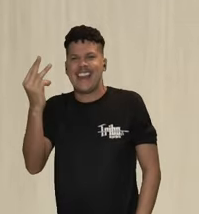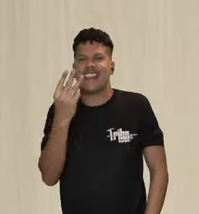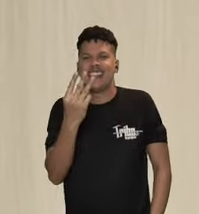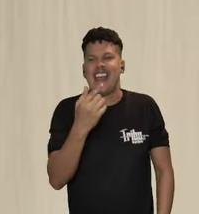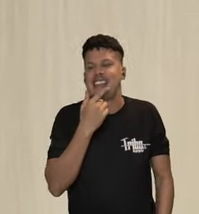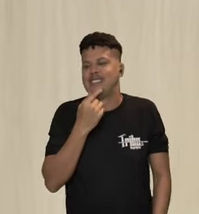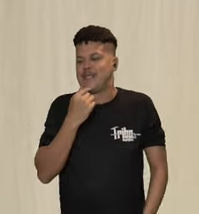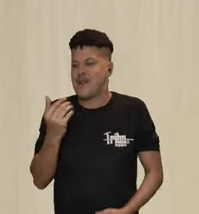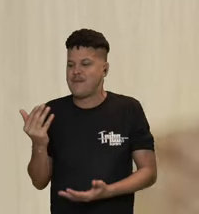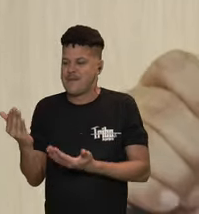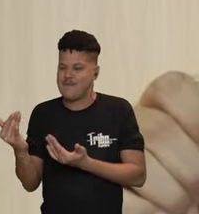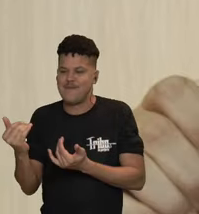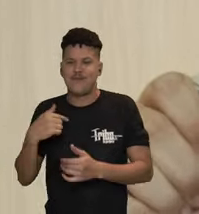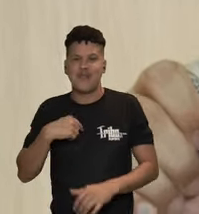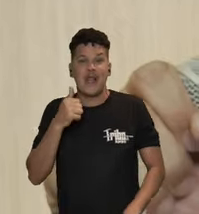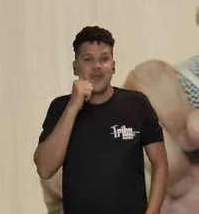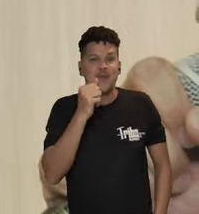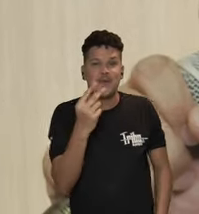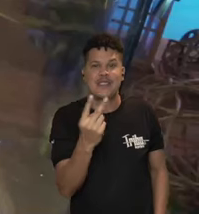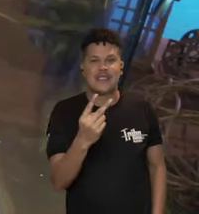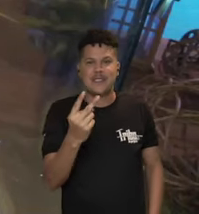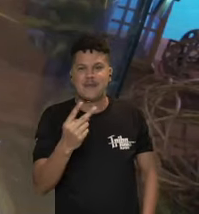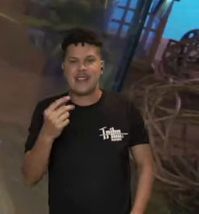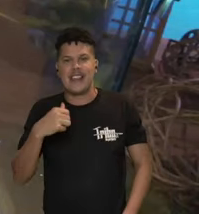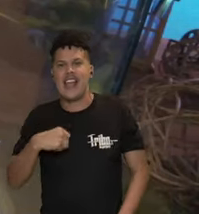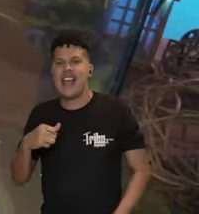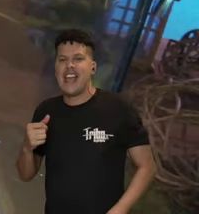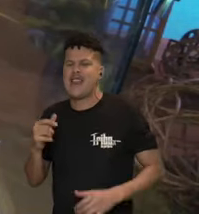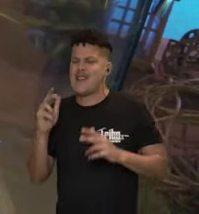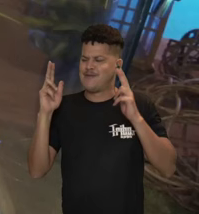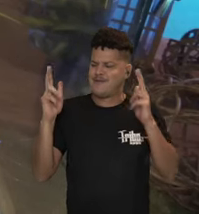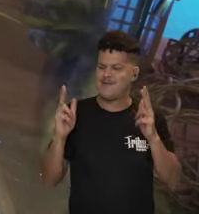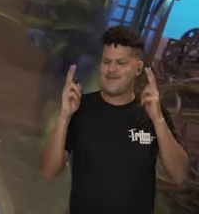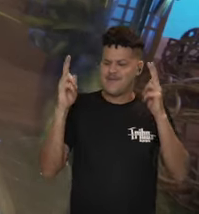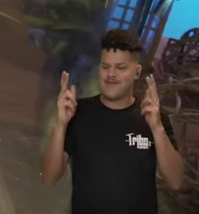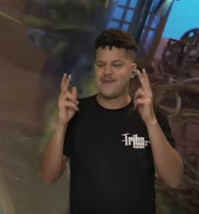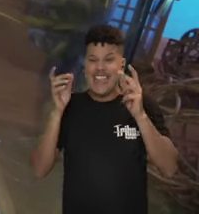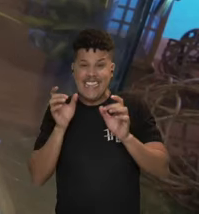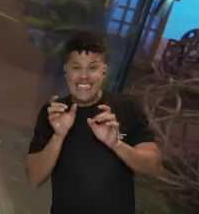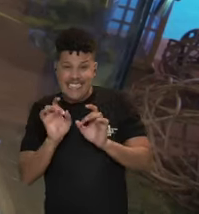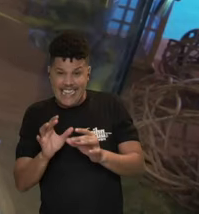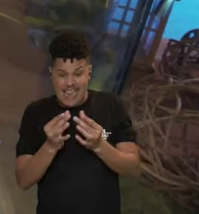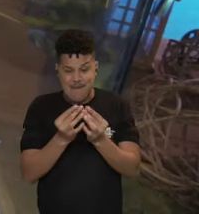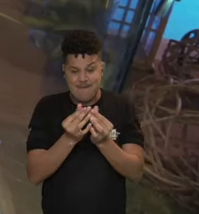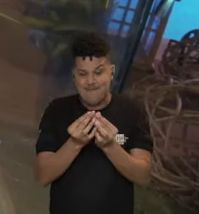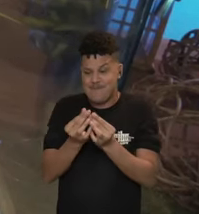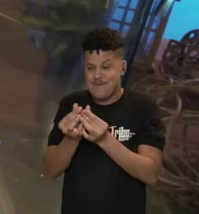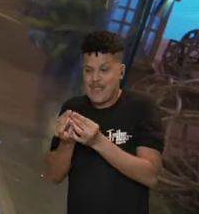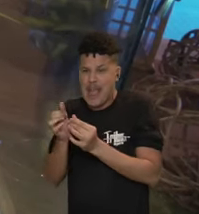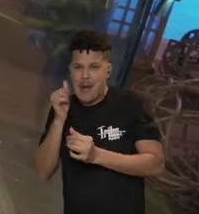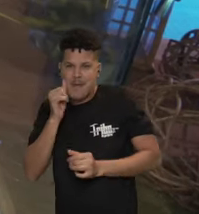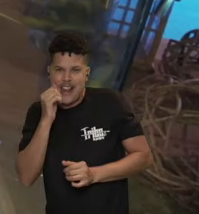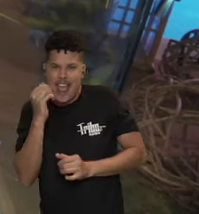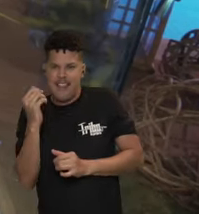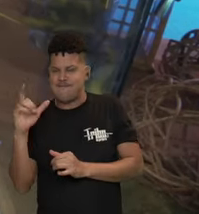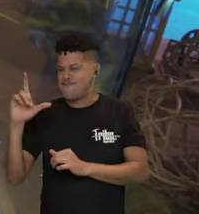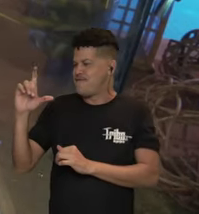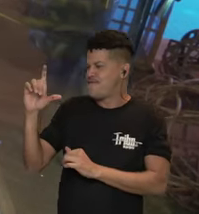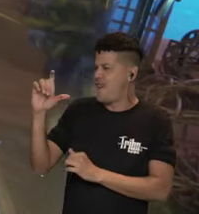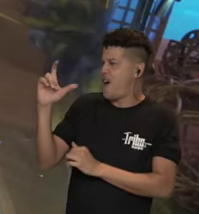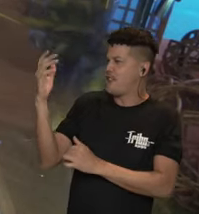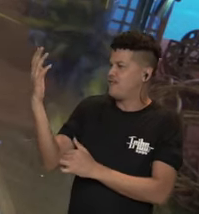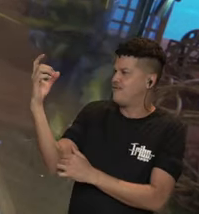tem piscina, mas nós é firme e curte no doce. Se nós bola um back, delas pra selfie faz pose. E assim nós